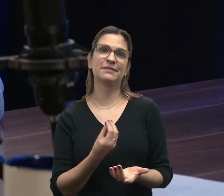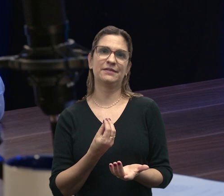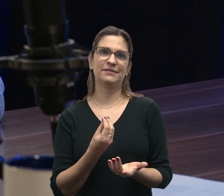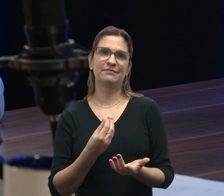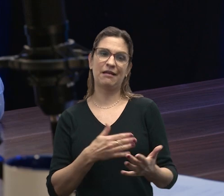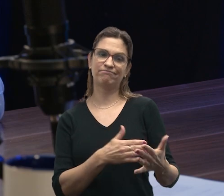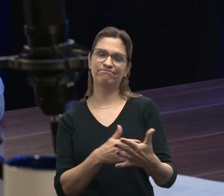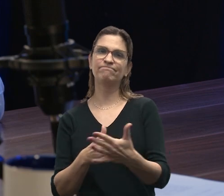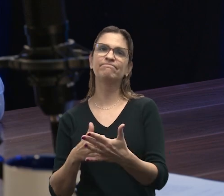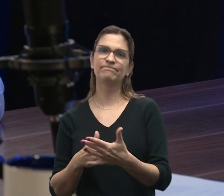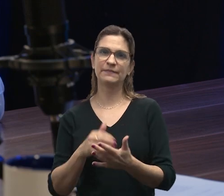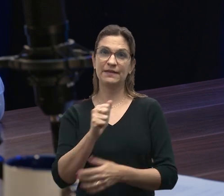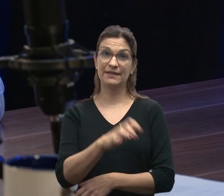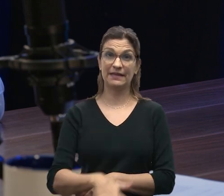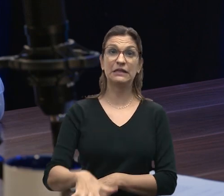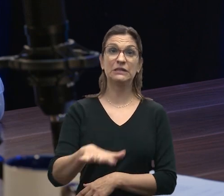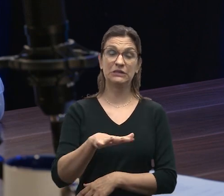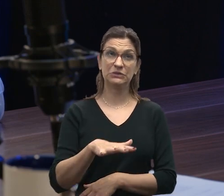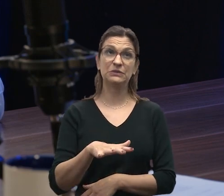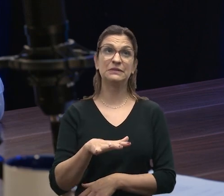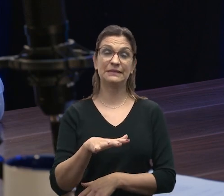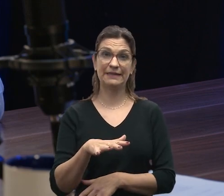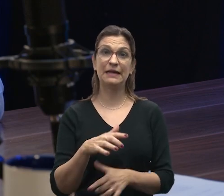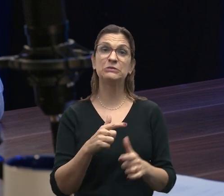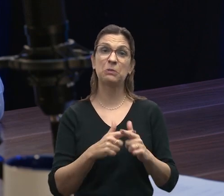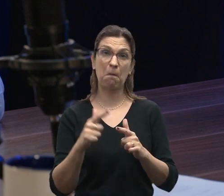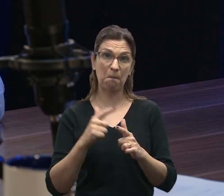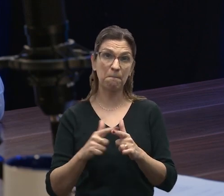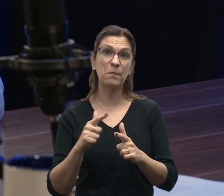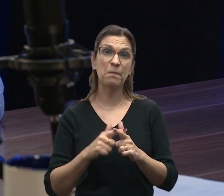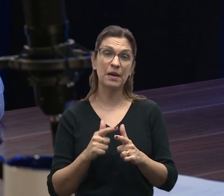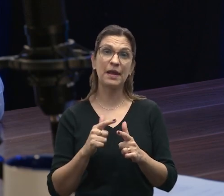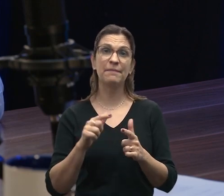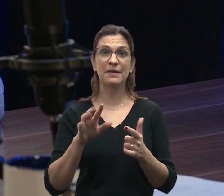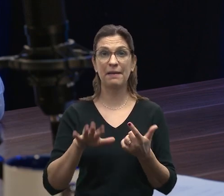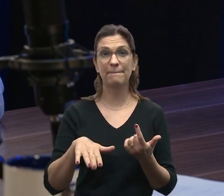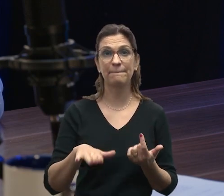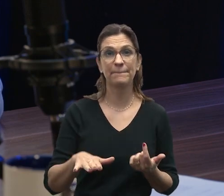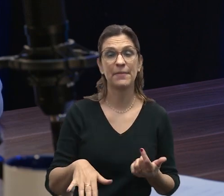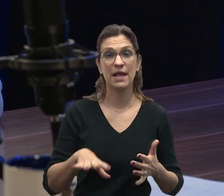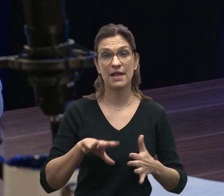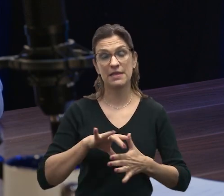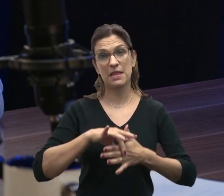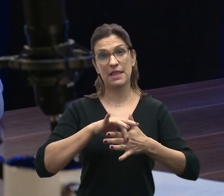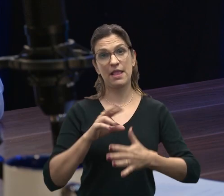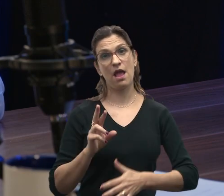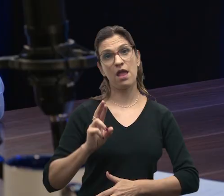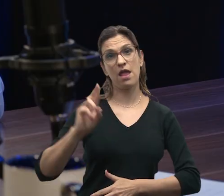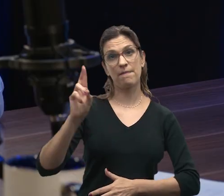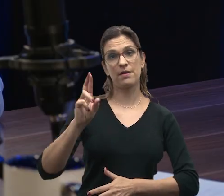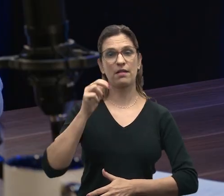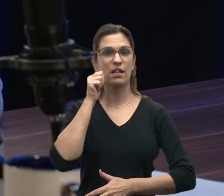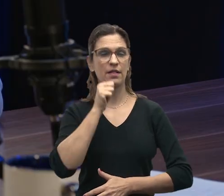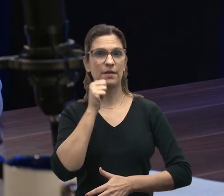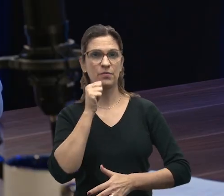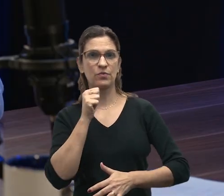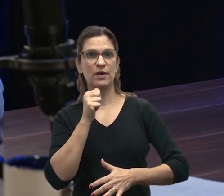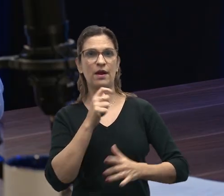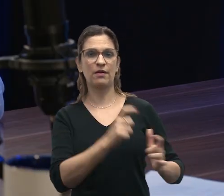a sociedade vai ficando com um déficit, né, de representação, e também nós